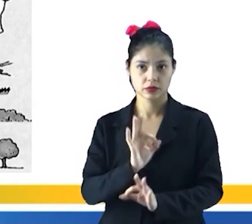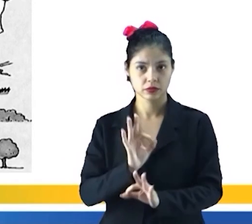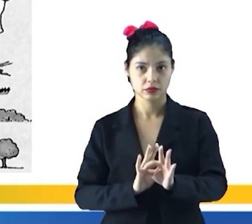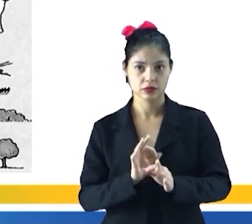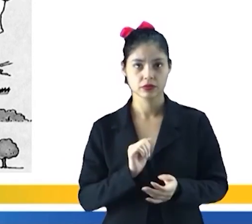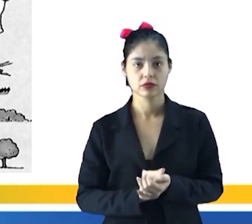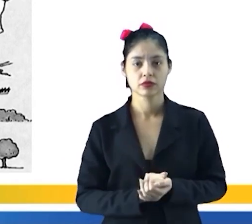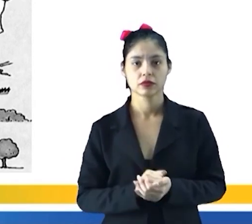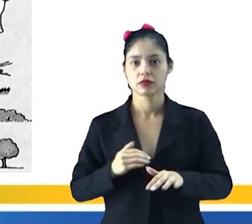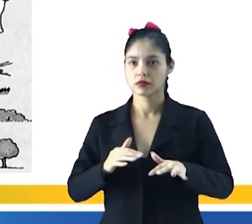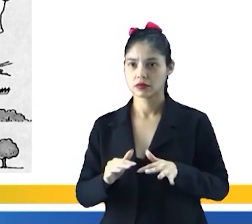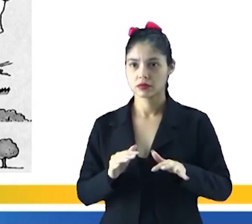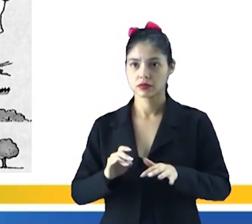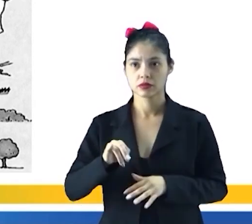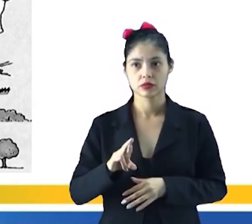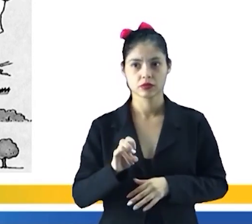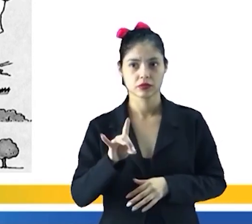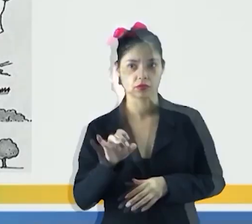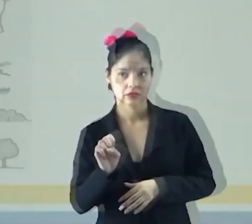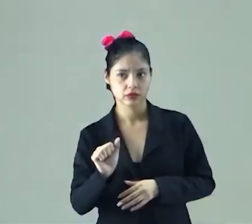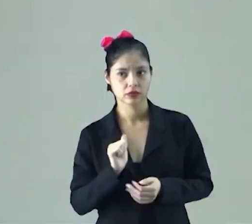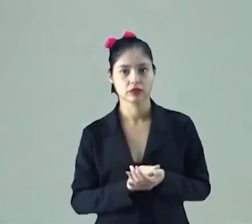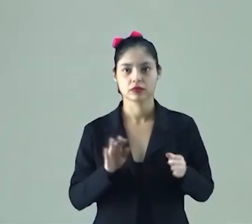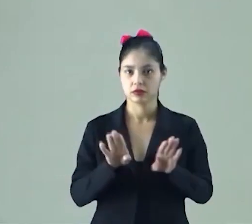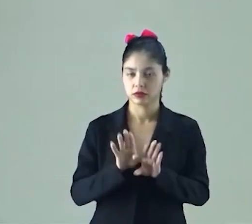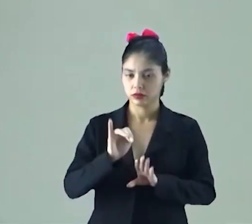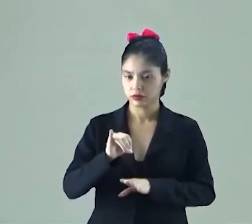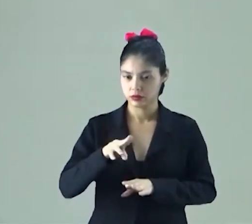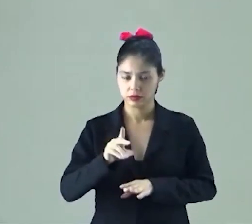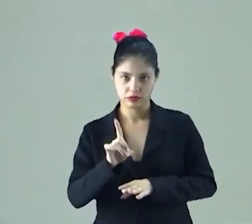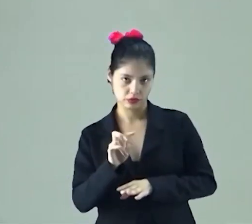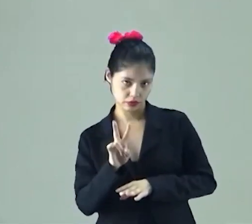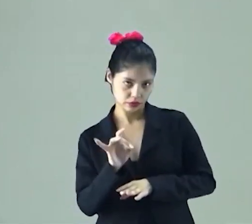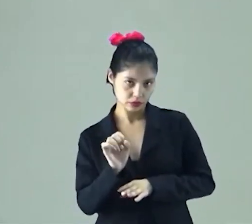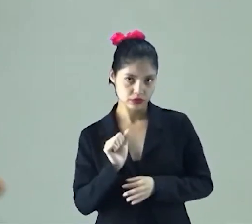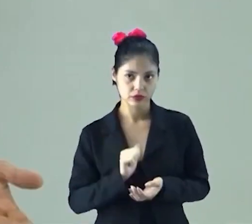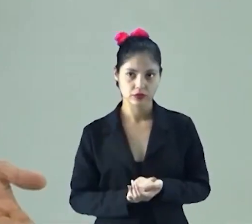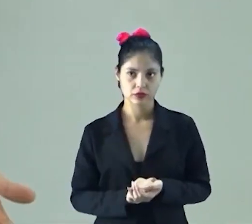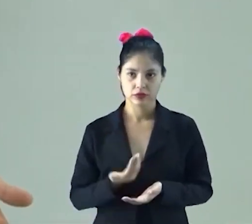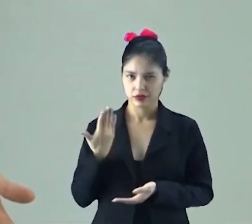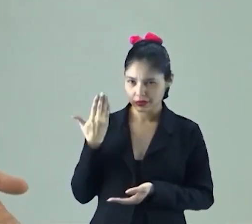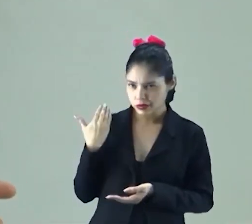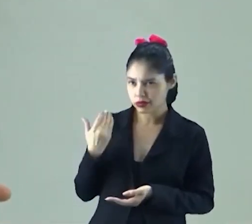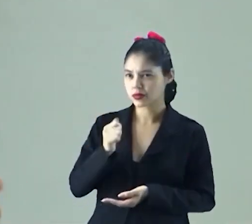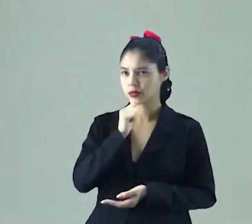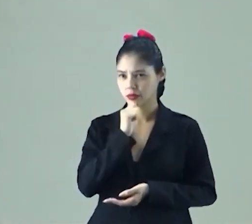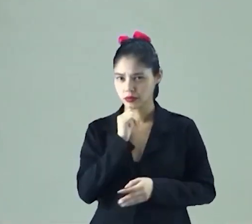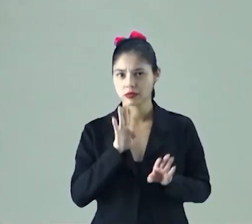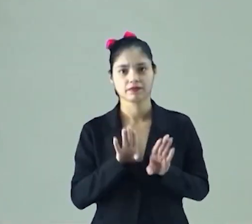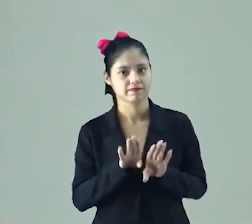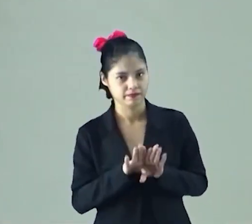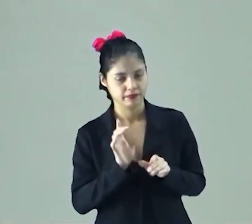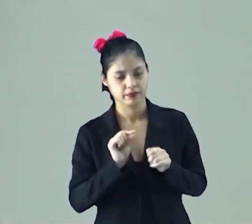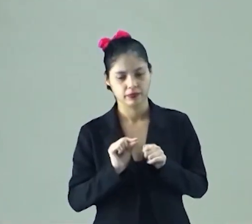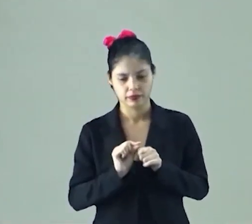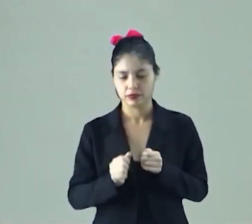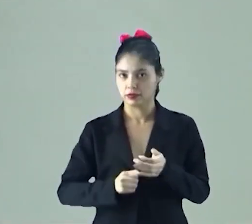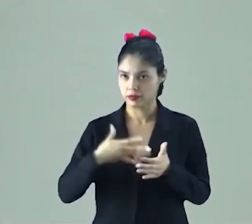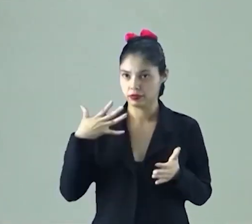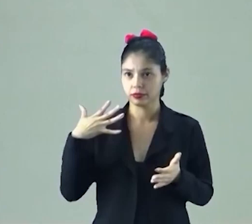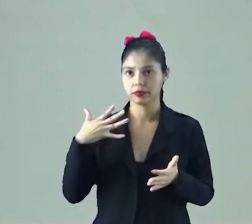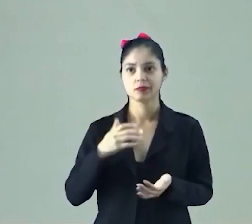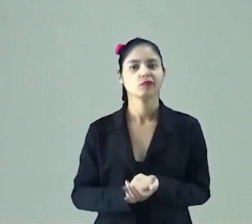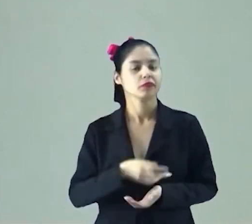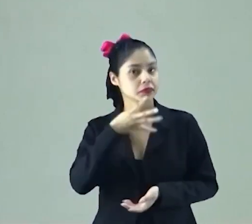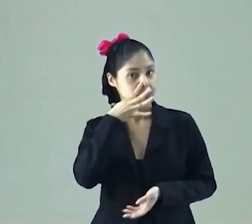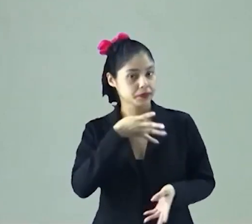organismos móveis e os imóveis. Então, na época, ele fazia muita coisa também, né? Então, na época, ele